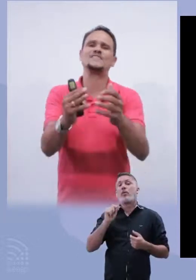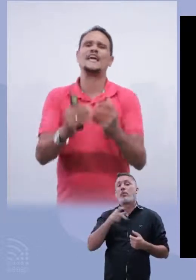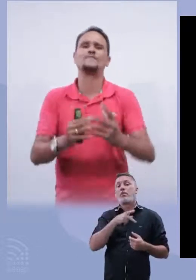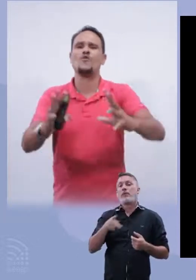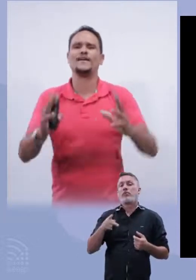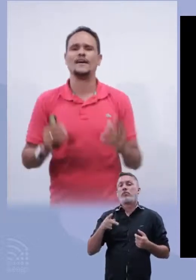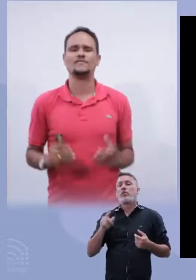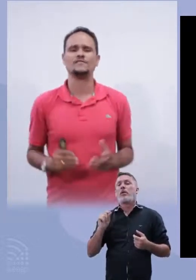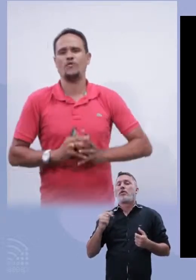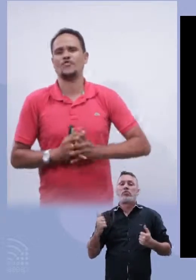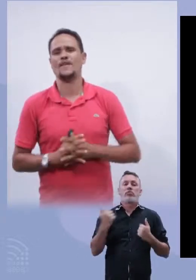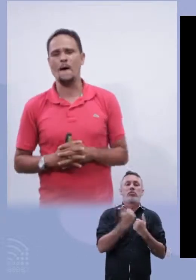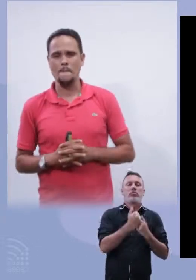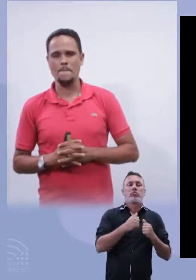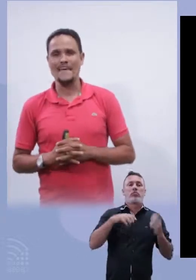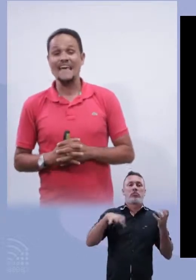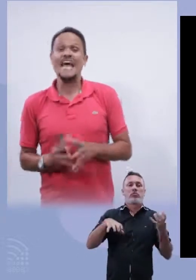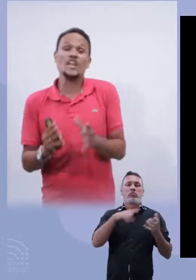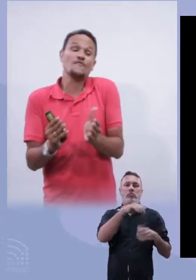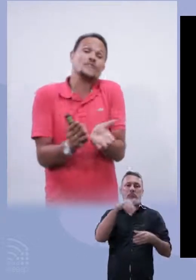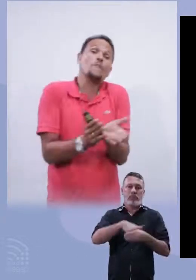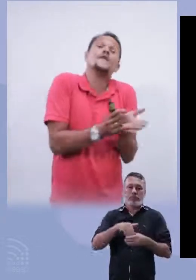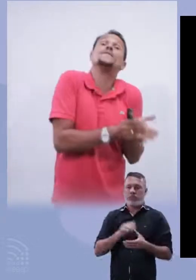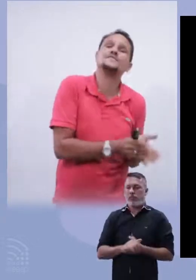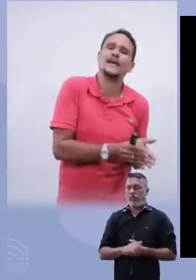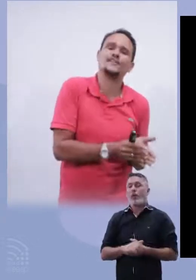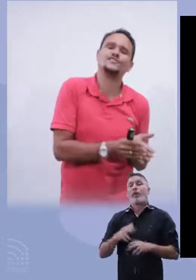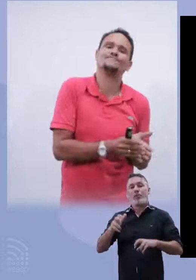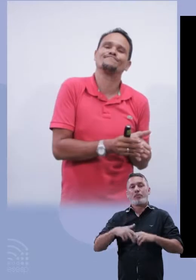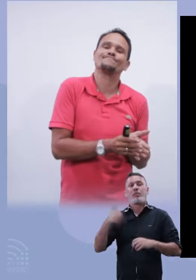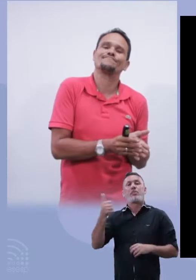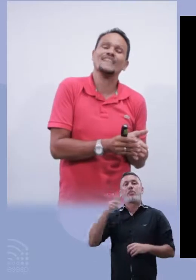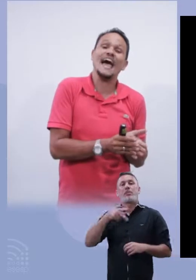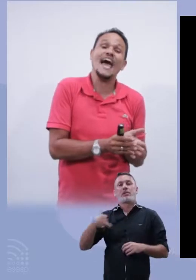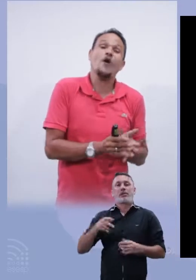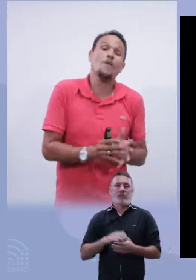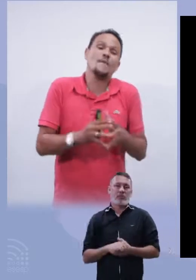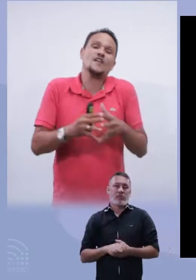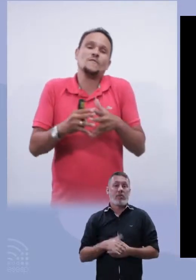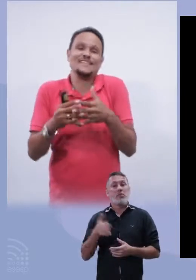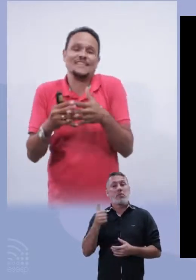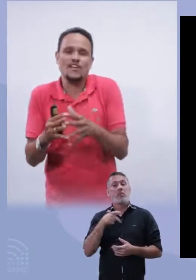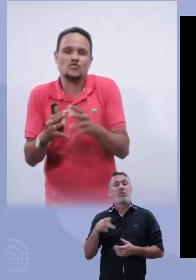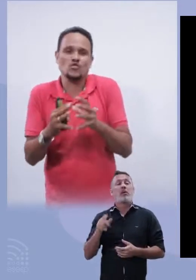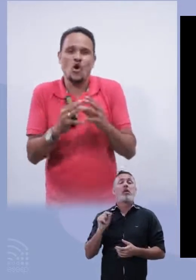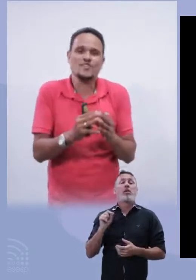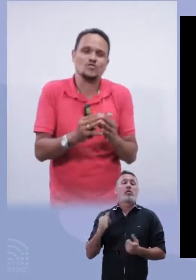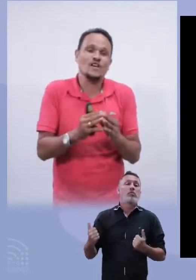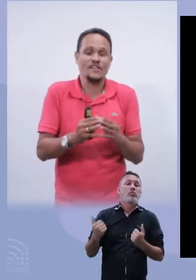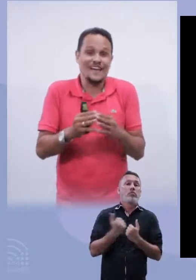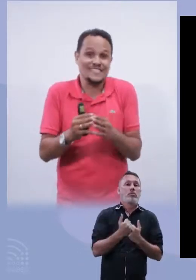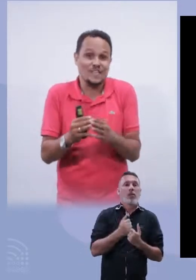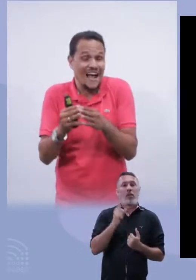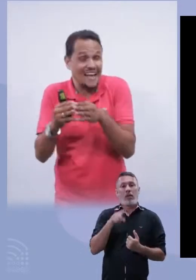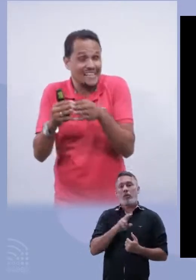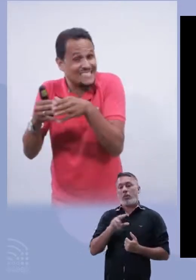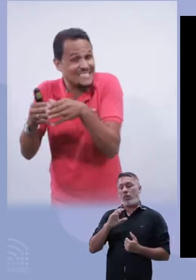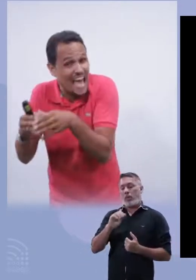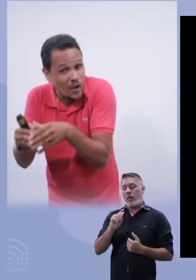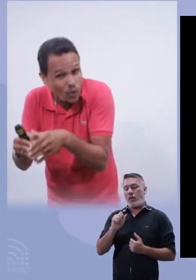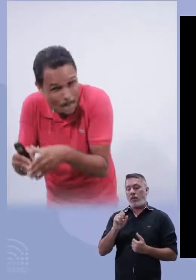presidente fosse eleito pelo Congresso. Ponto final. E aí nós vamos ter o primeiro presidente, né? O primeiro presidente nosso, que vai